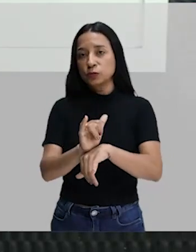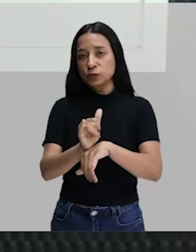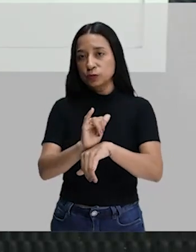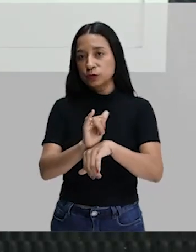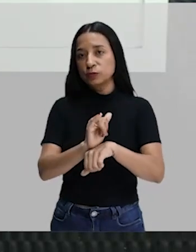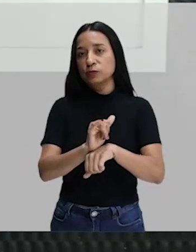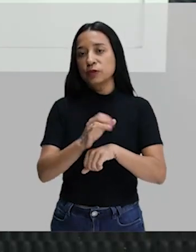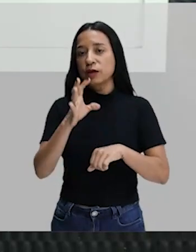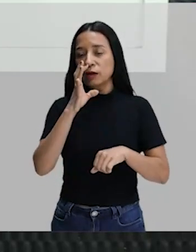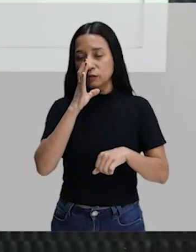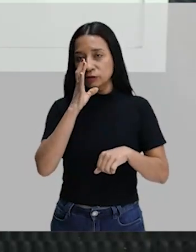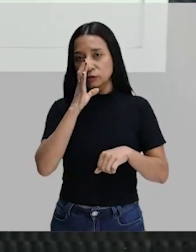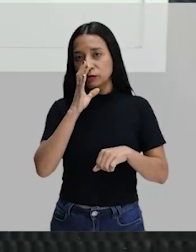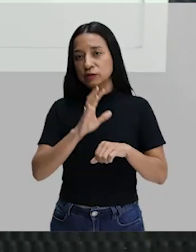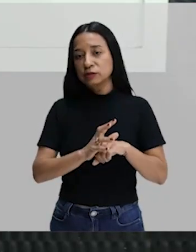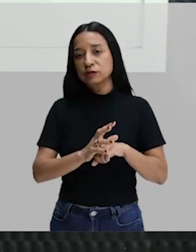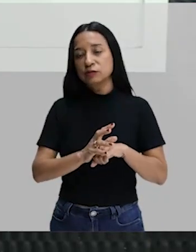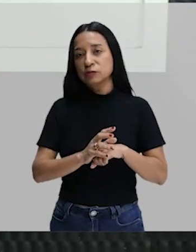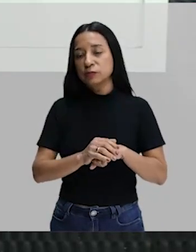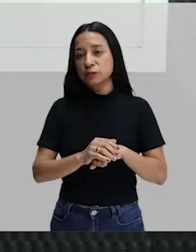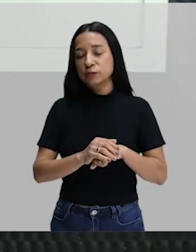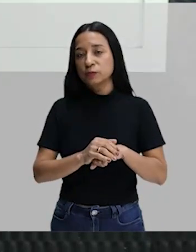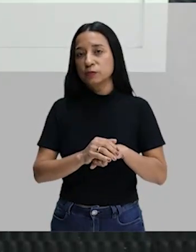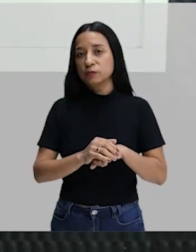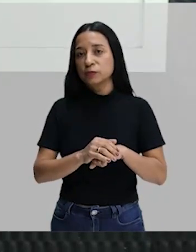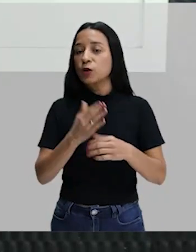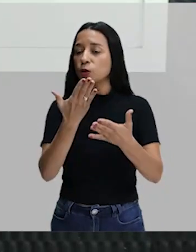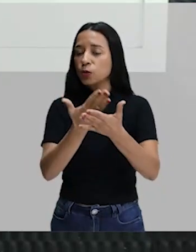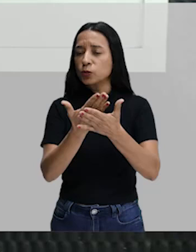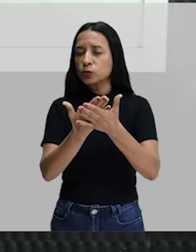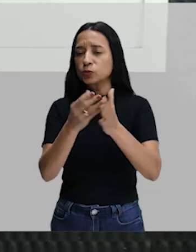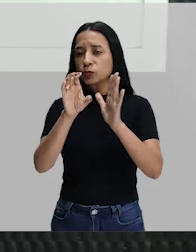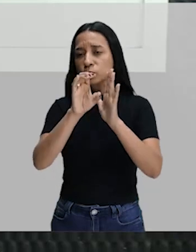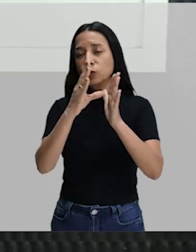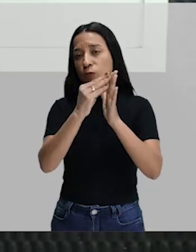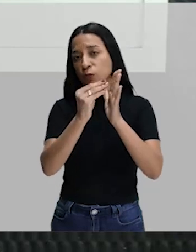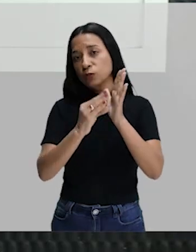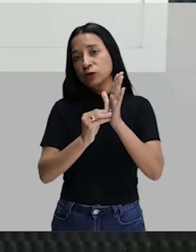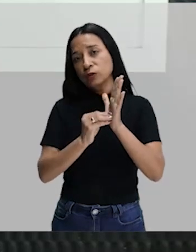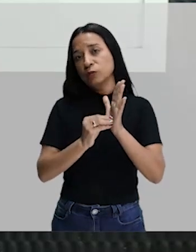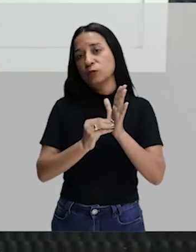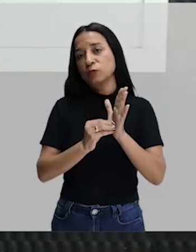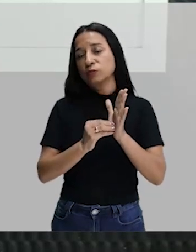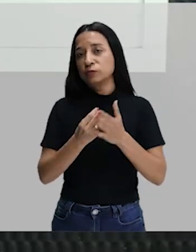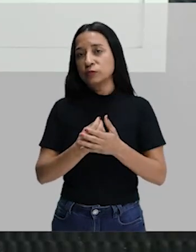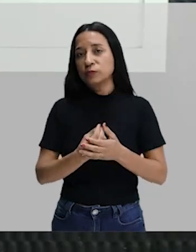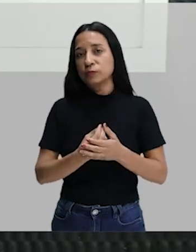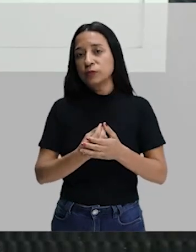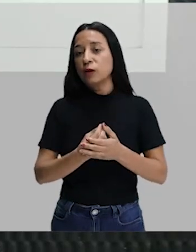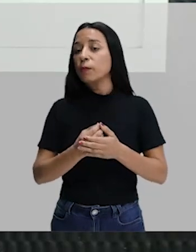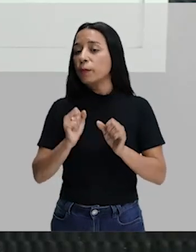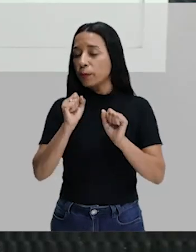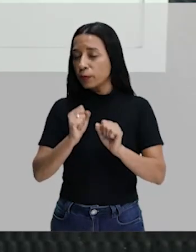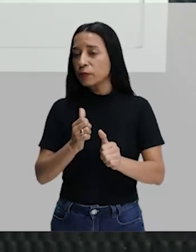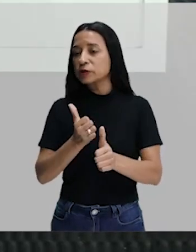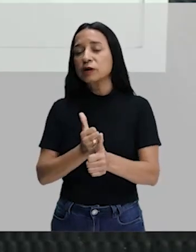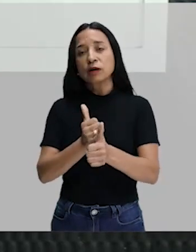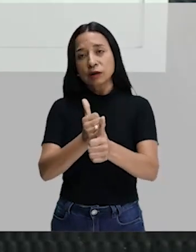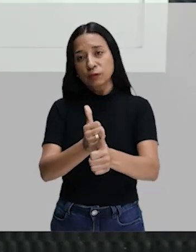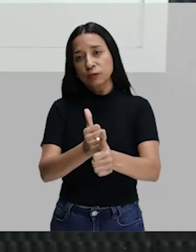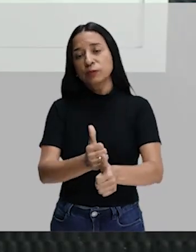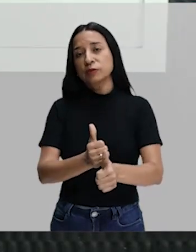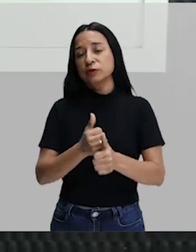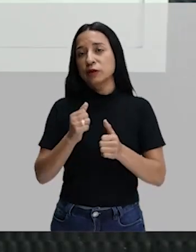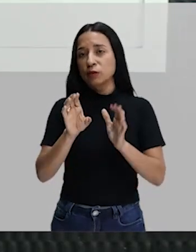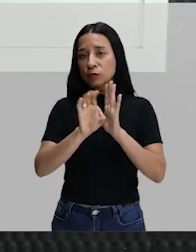Confiram, assistam, tá? Se atualizem no conteúdo, fiquem em dia para que você possa acompanhar bem o conteúdo. A matemática